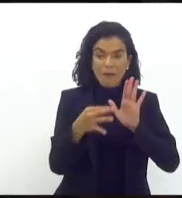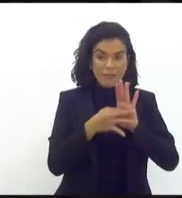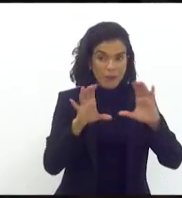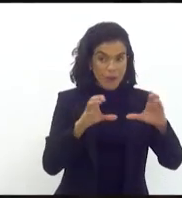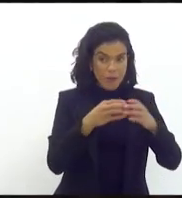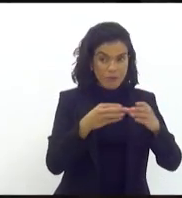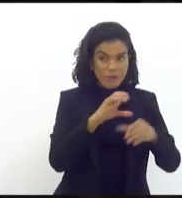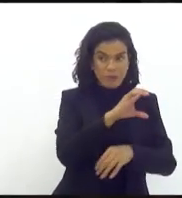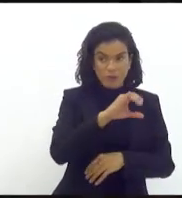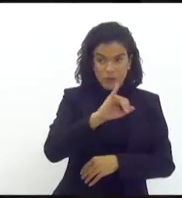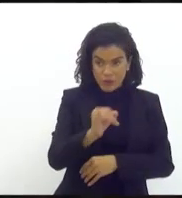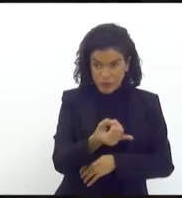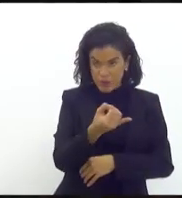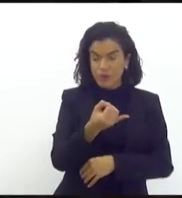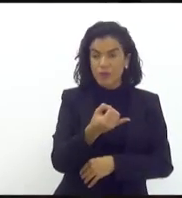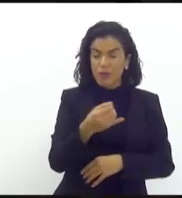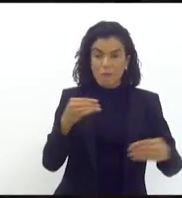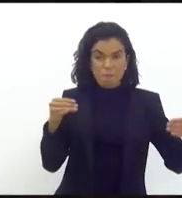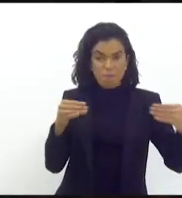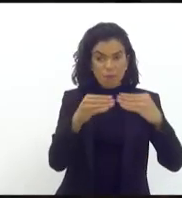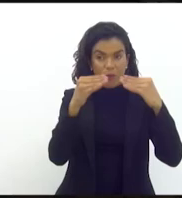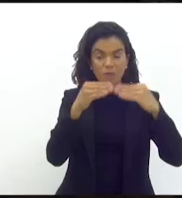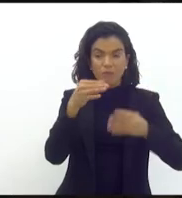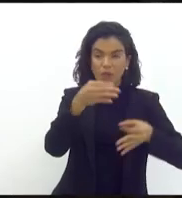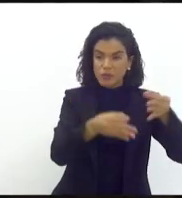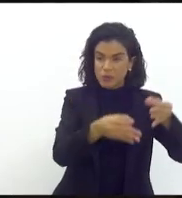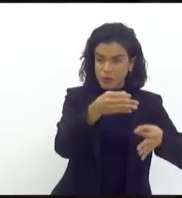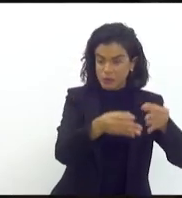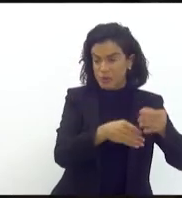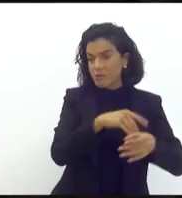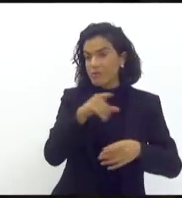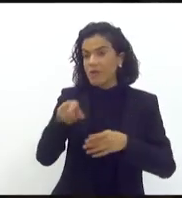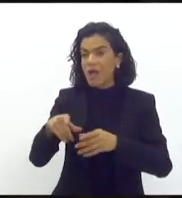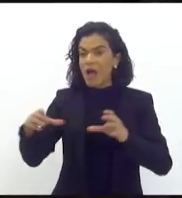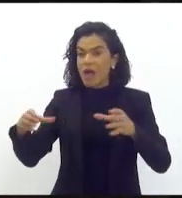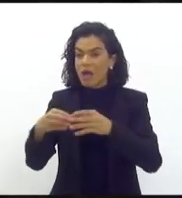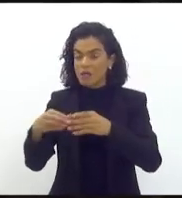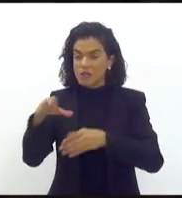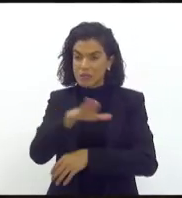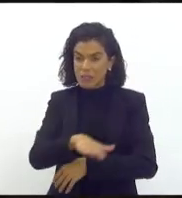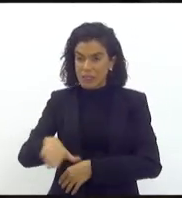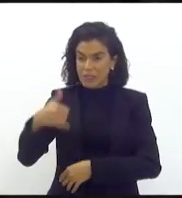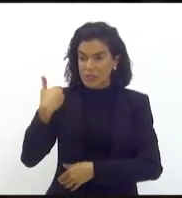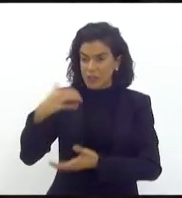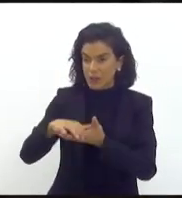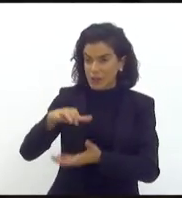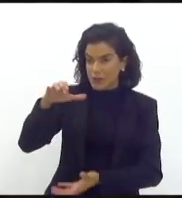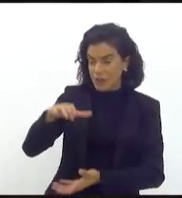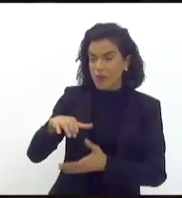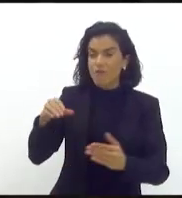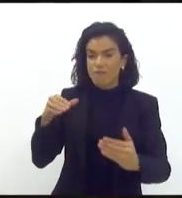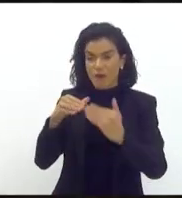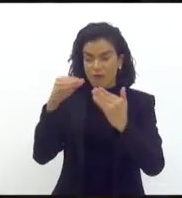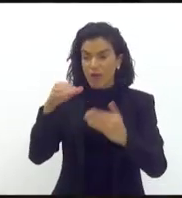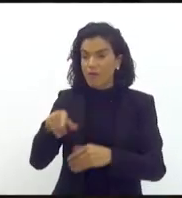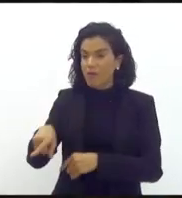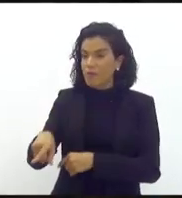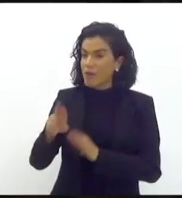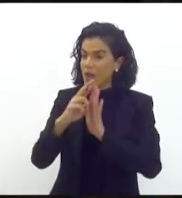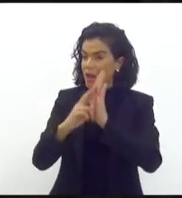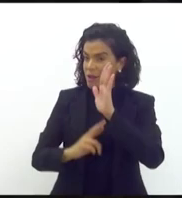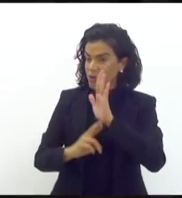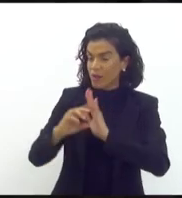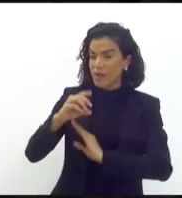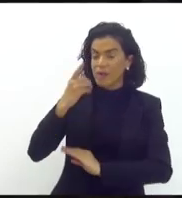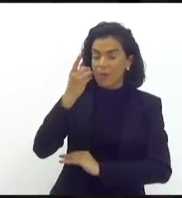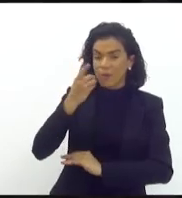das comissões constituições de Justiça pela juridicidade e de assuntos da criança do Adolescente do Idoso favorável relatores